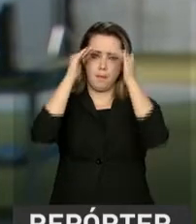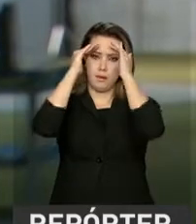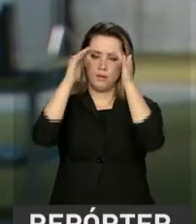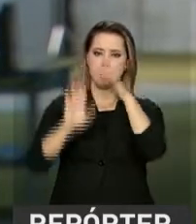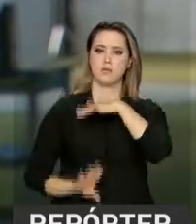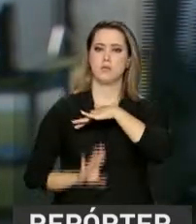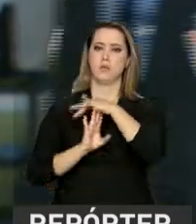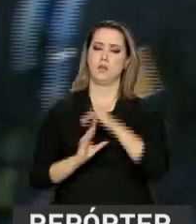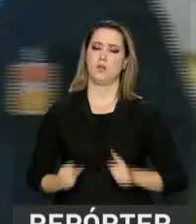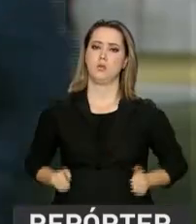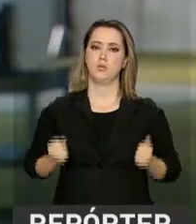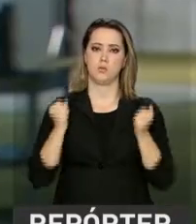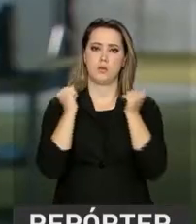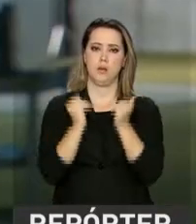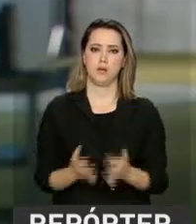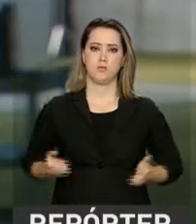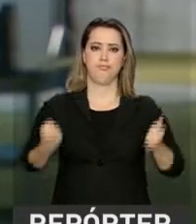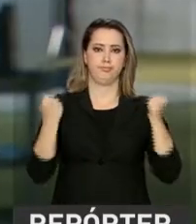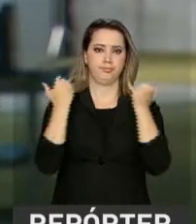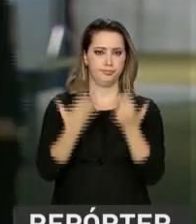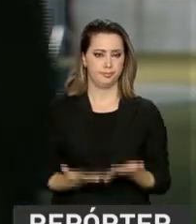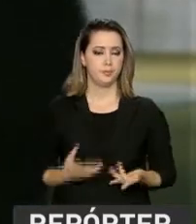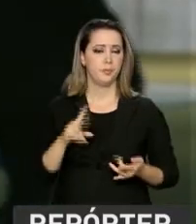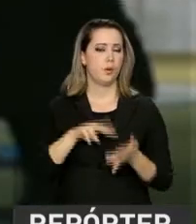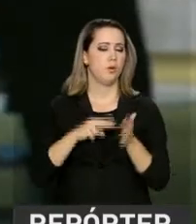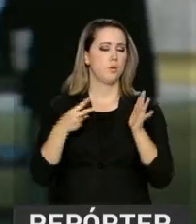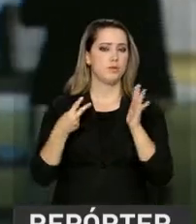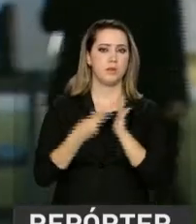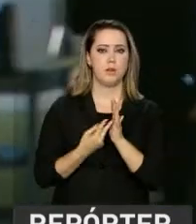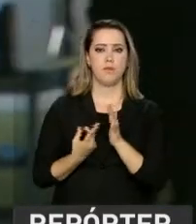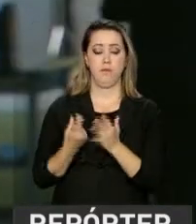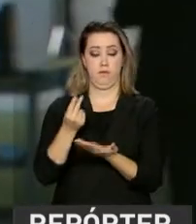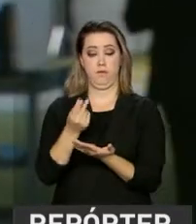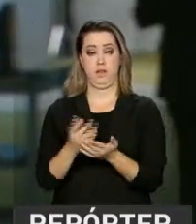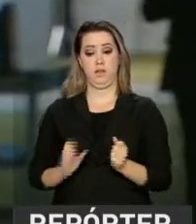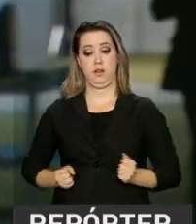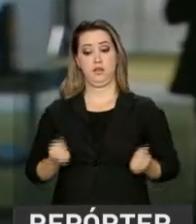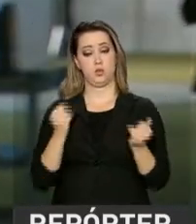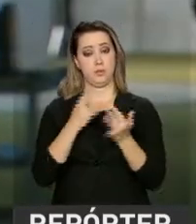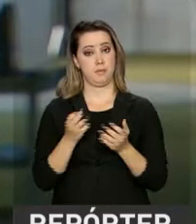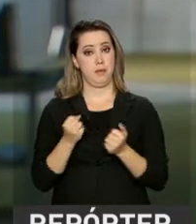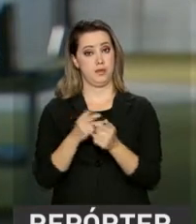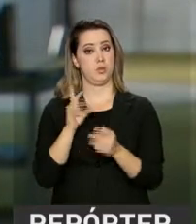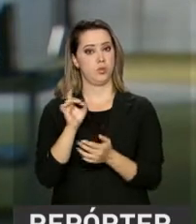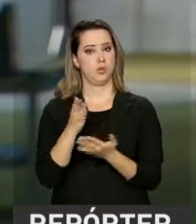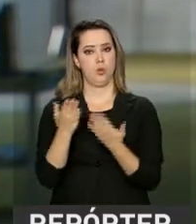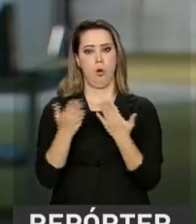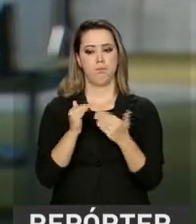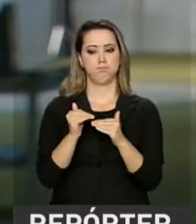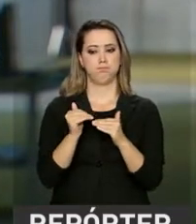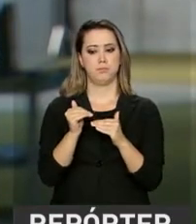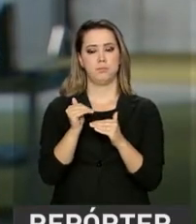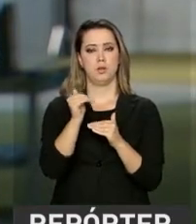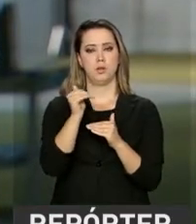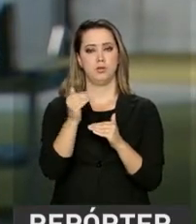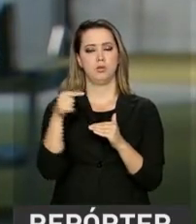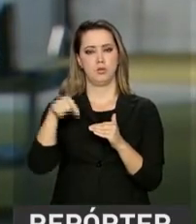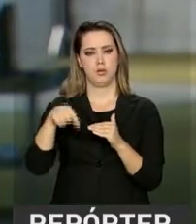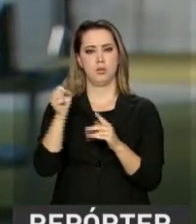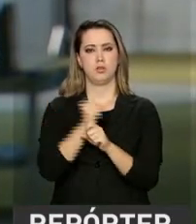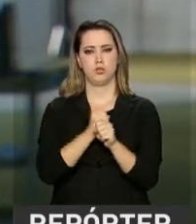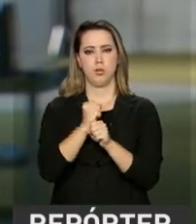para os gastos públicos isso significa que as despesas em 2018 só poderão crescer em relação às despesas